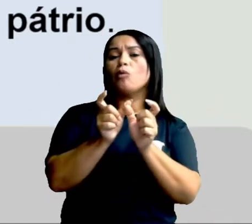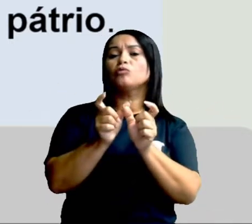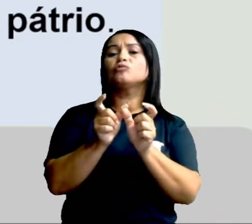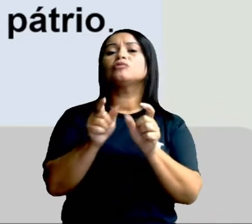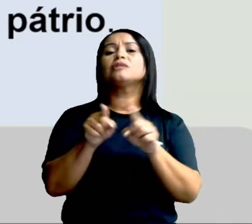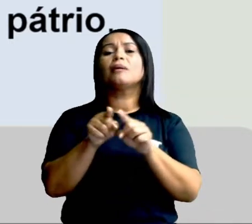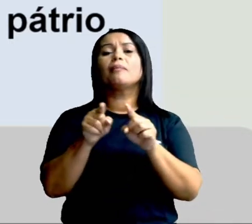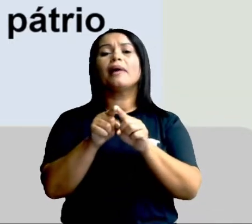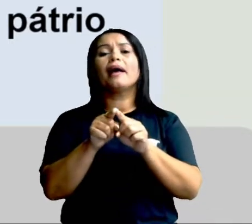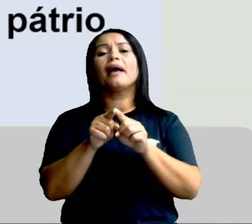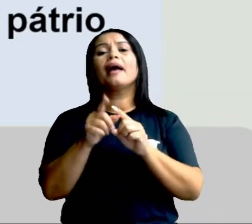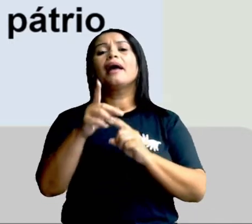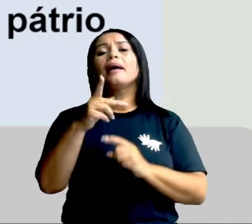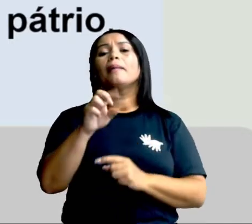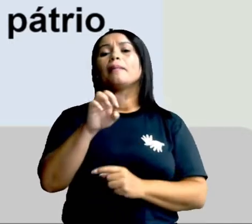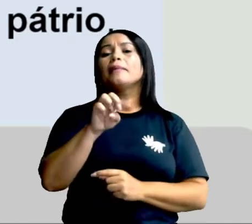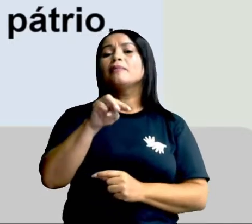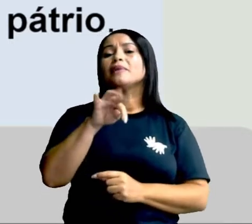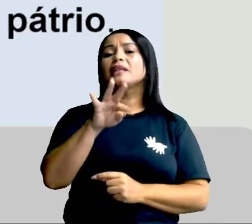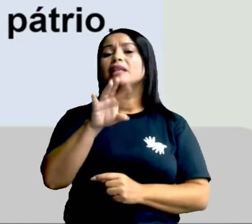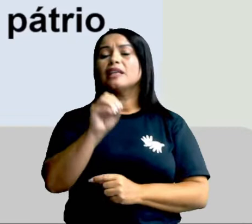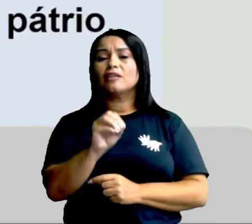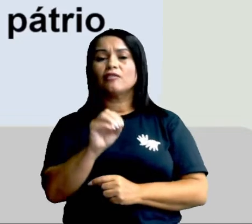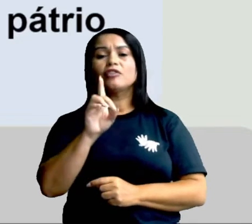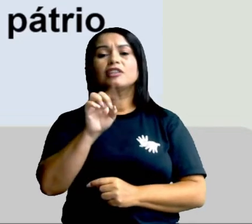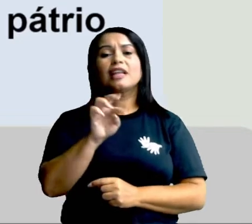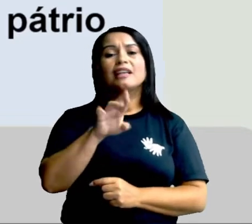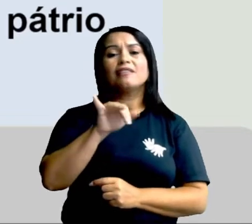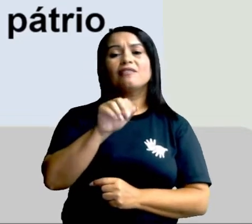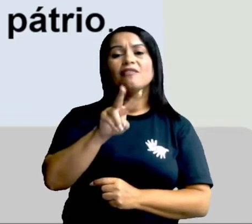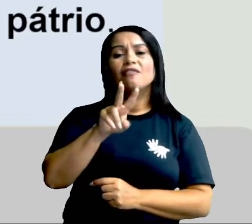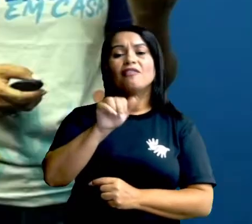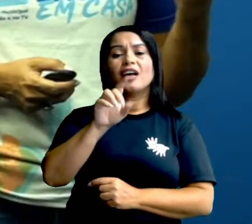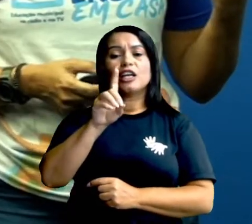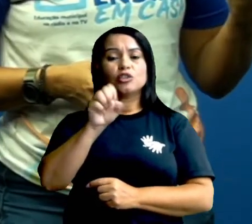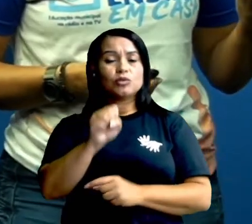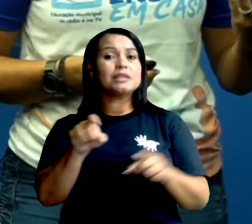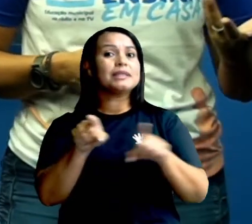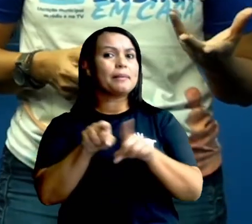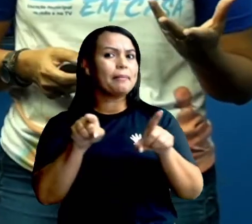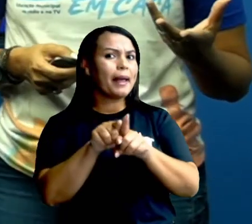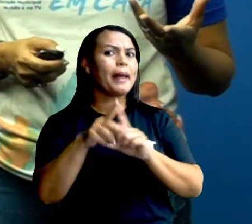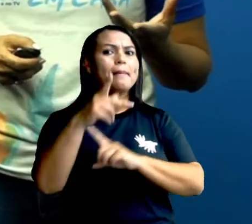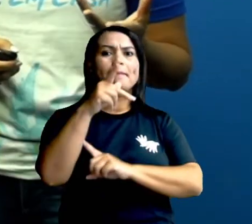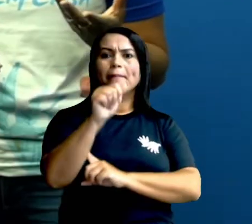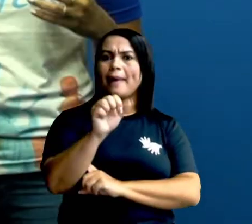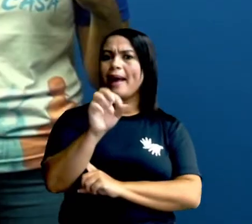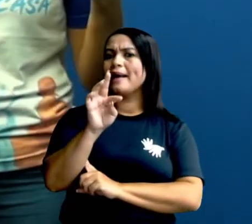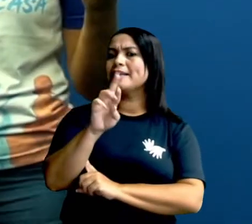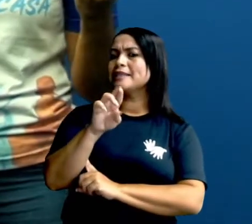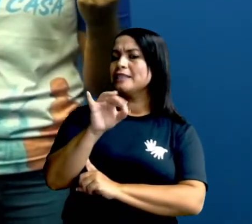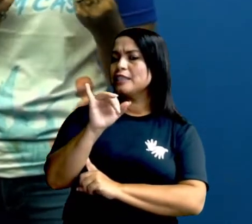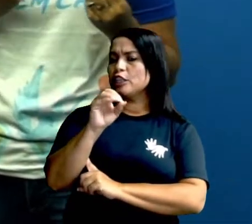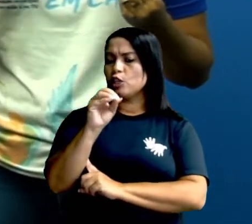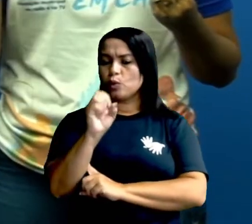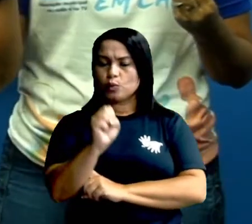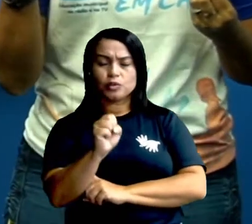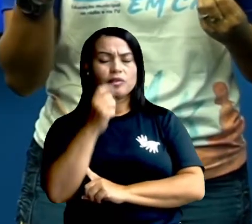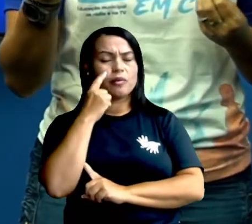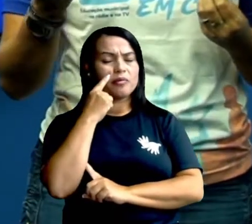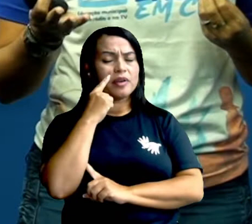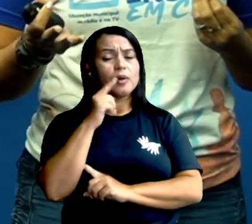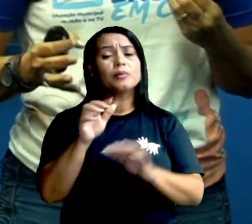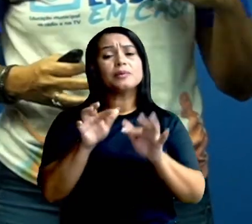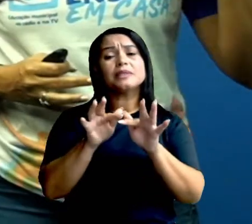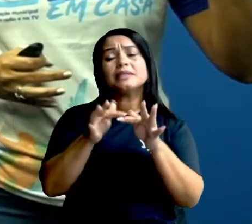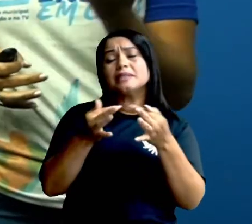primitivos, derivado e pátrio. Então, como é que funciona? Os substantivos simples, tá? Substantivo que vai dar